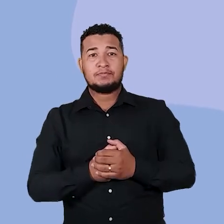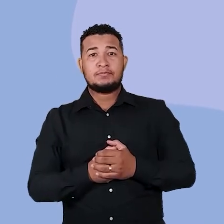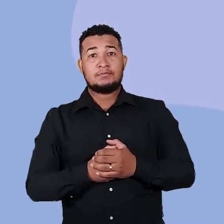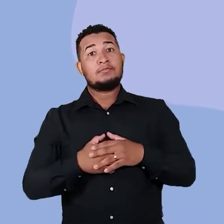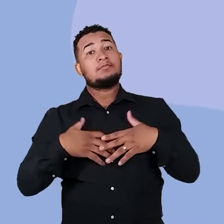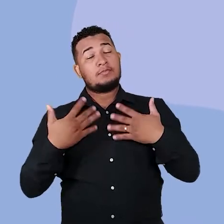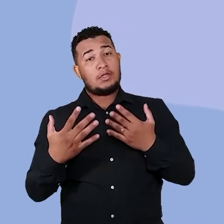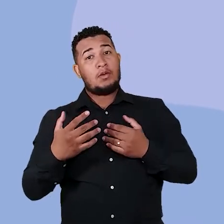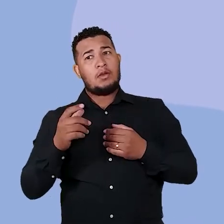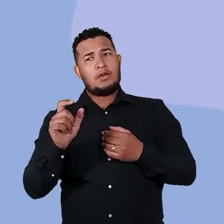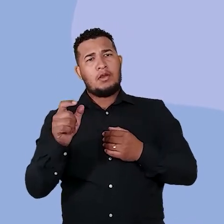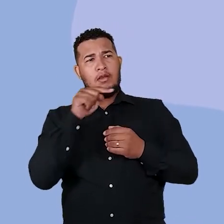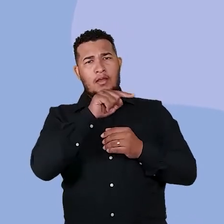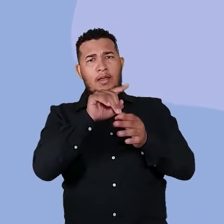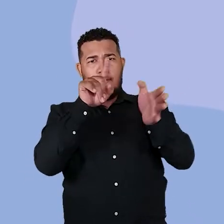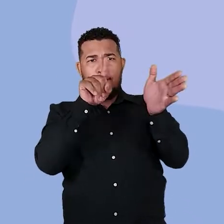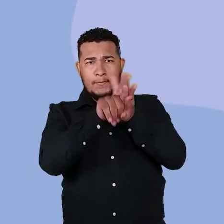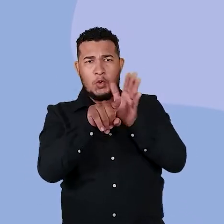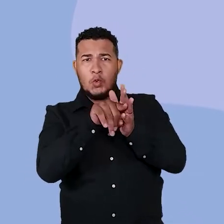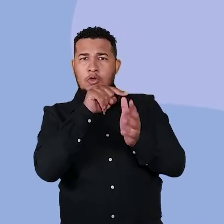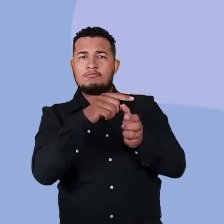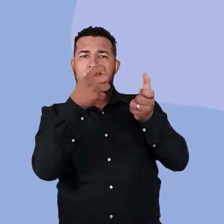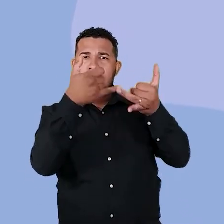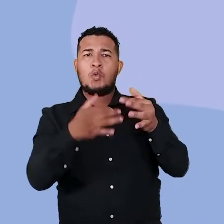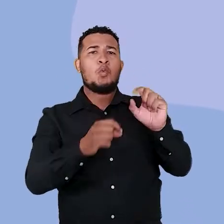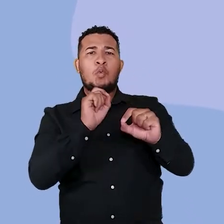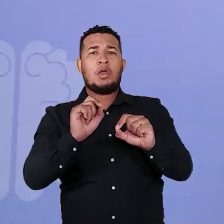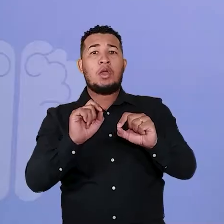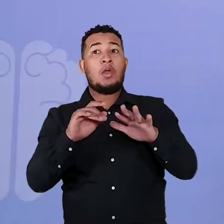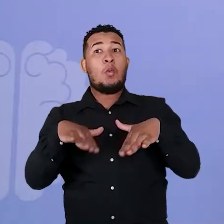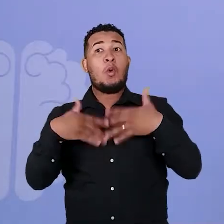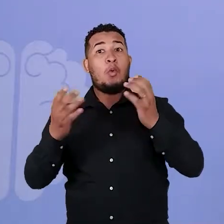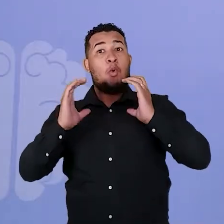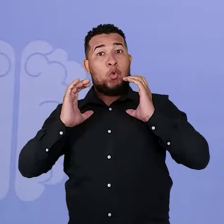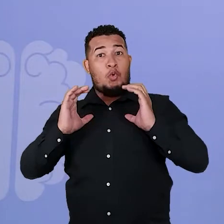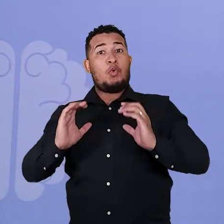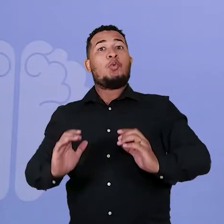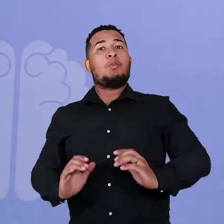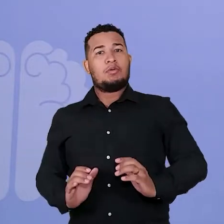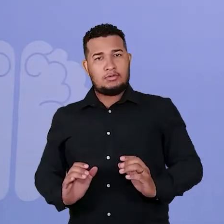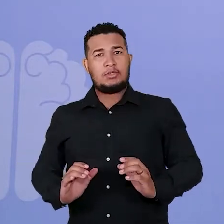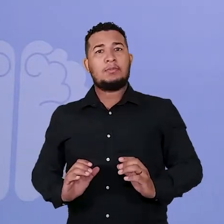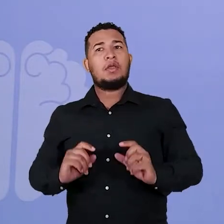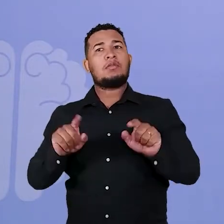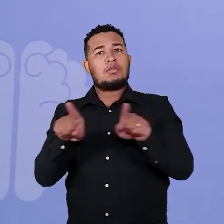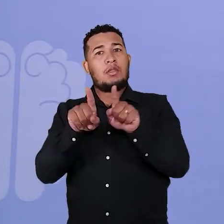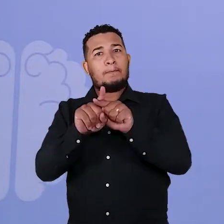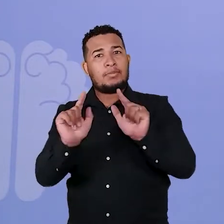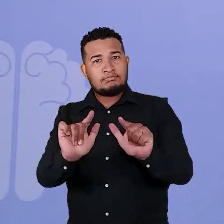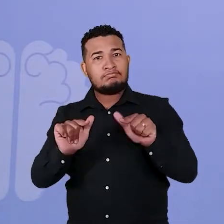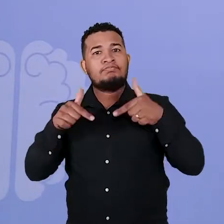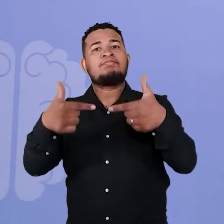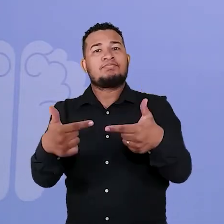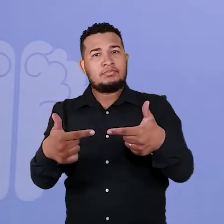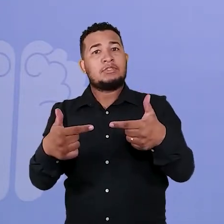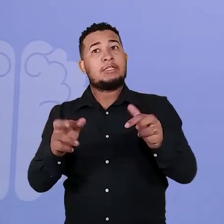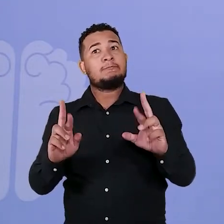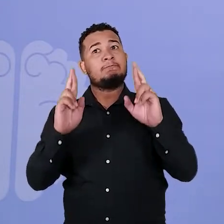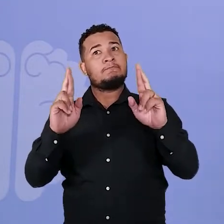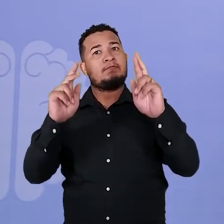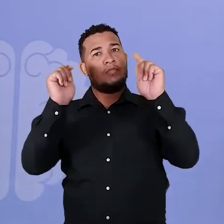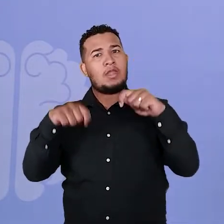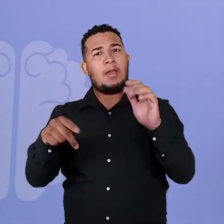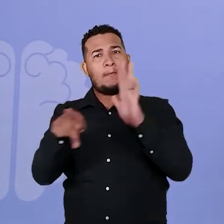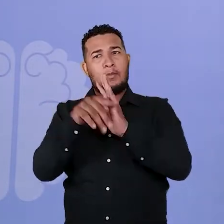filosófica. Ora, essa pergunta está querendo saber da gente qual é o comportamento, a atitude que